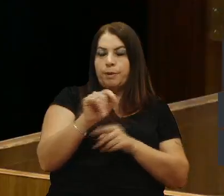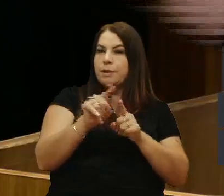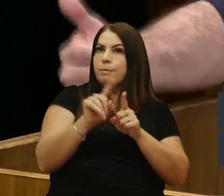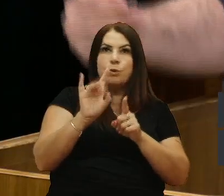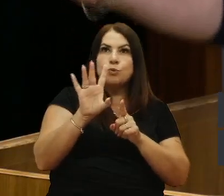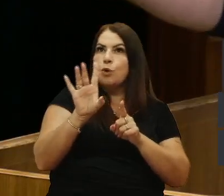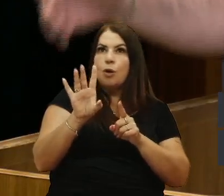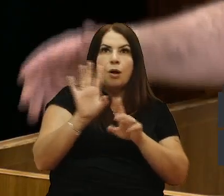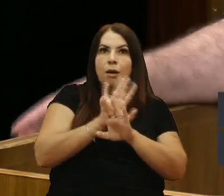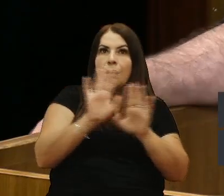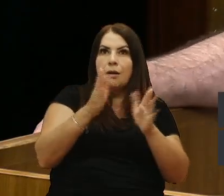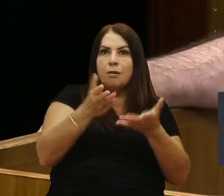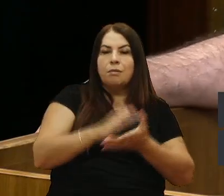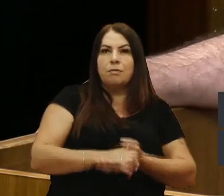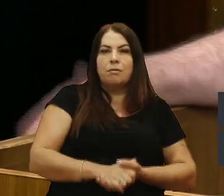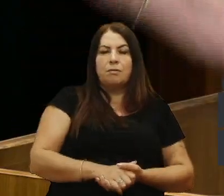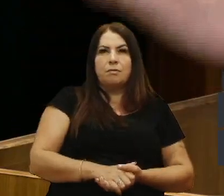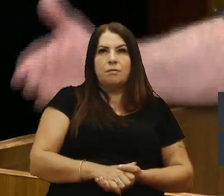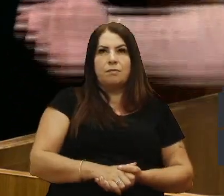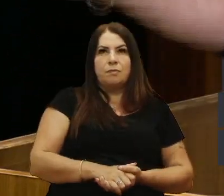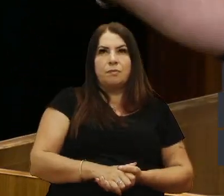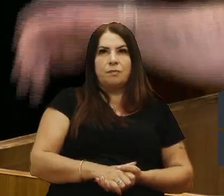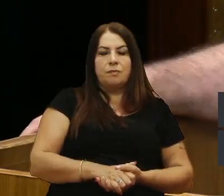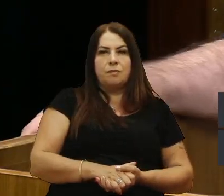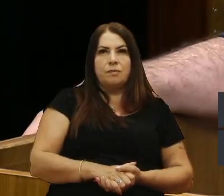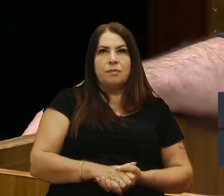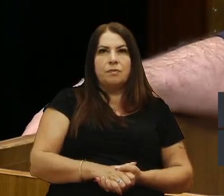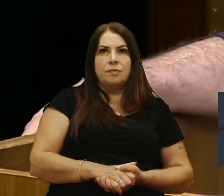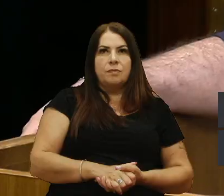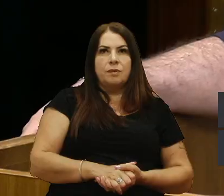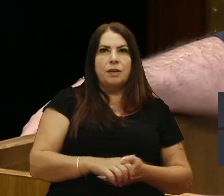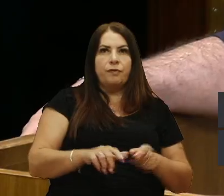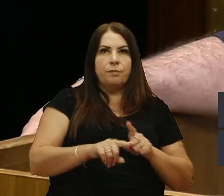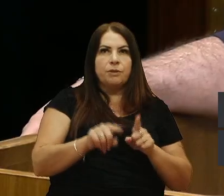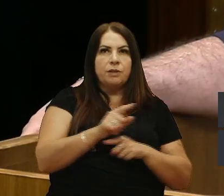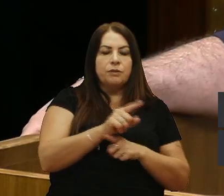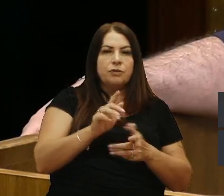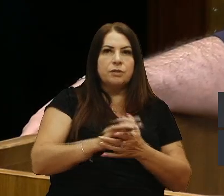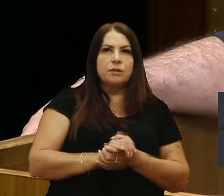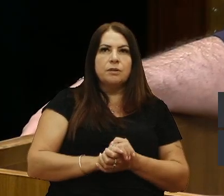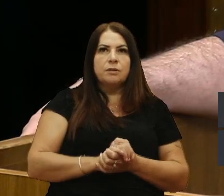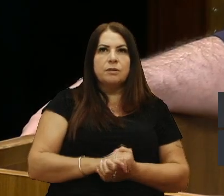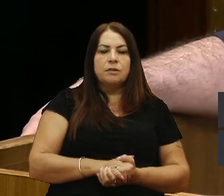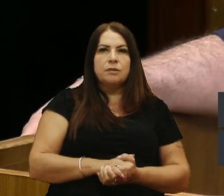somente isso e deu. Chega.